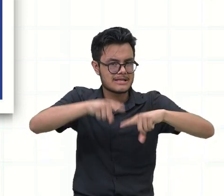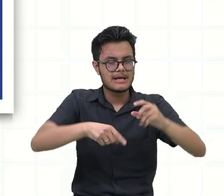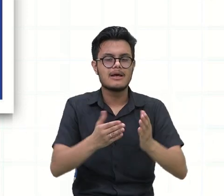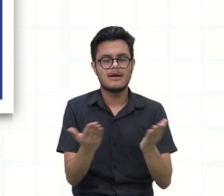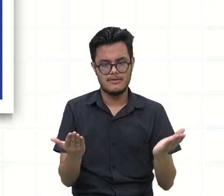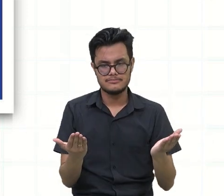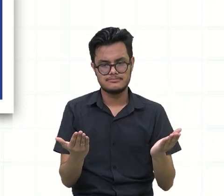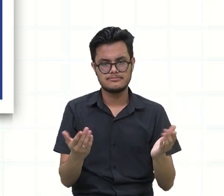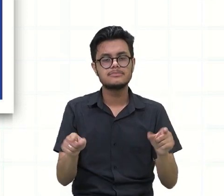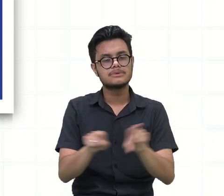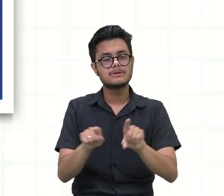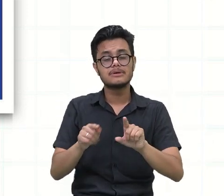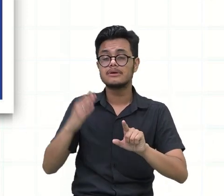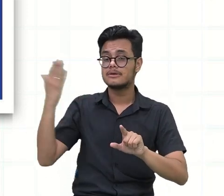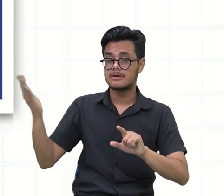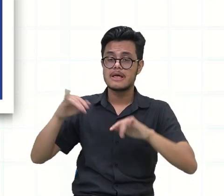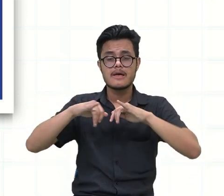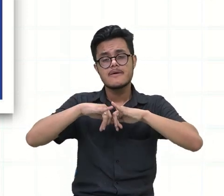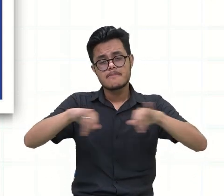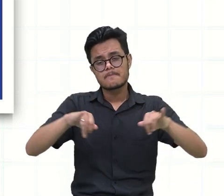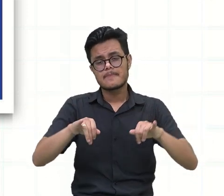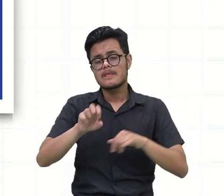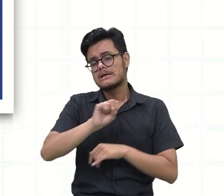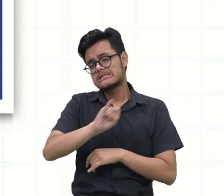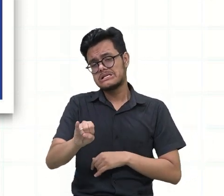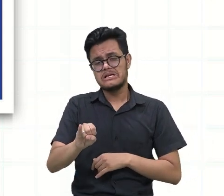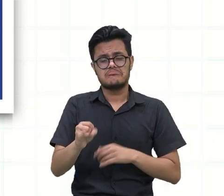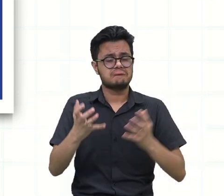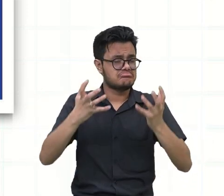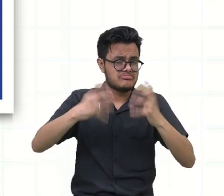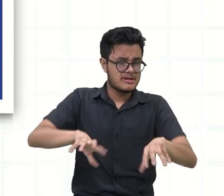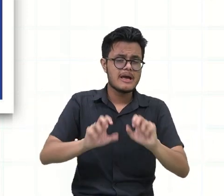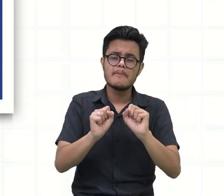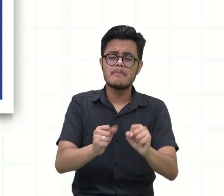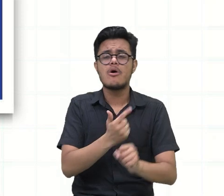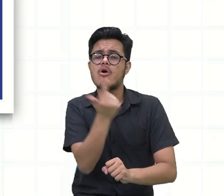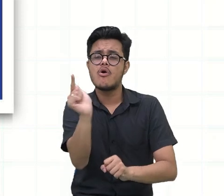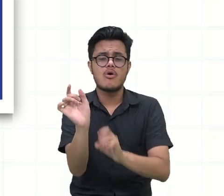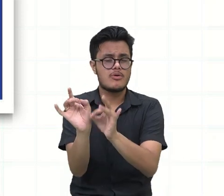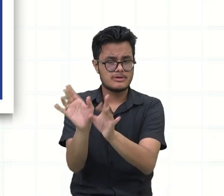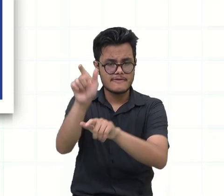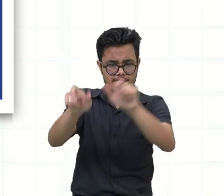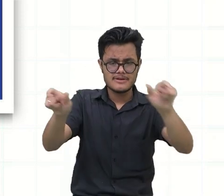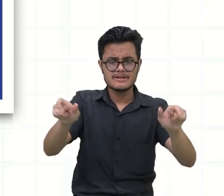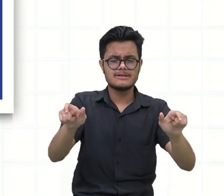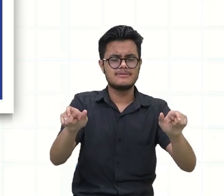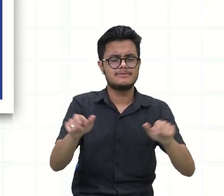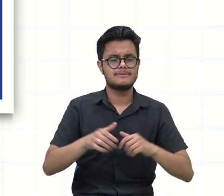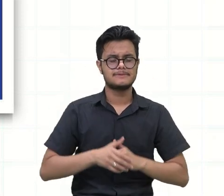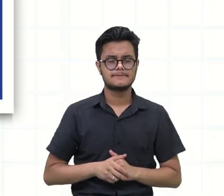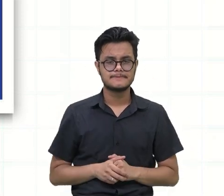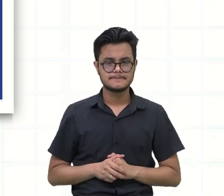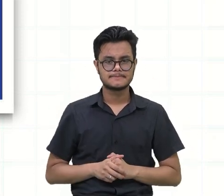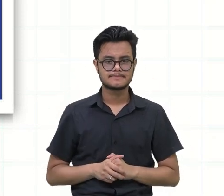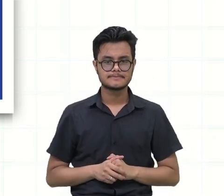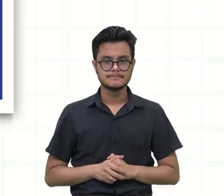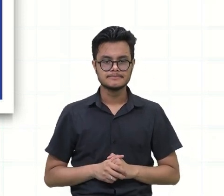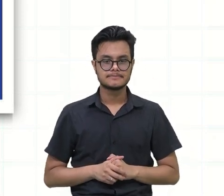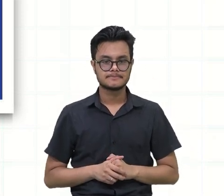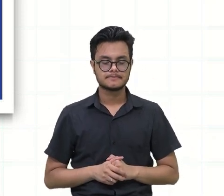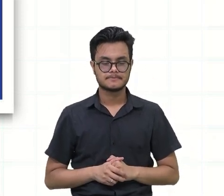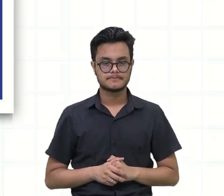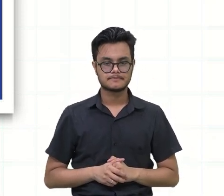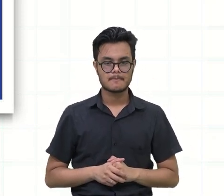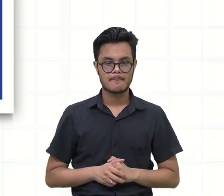aí segue a propaganda. O que já não faz parte do seu presente pode ser um presente para muitas outras pessoas no futuro, né?